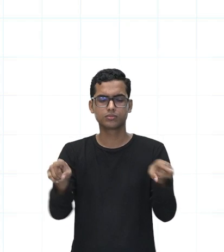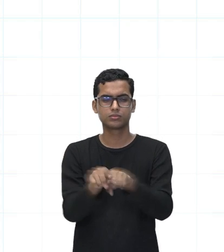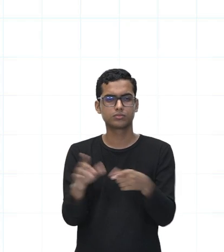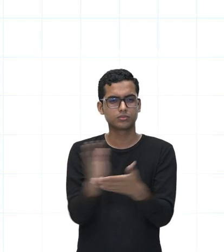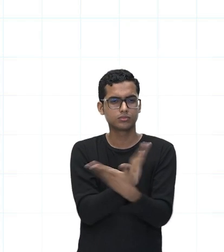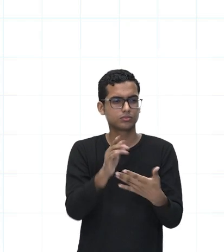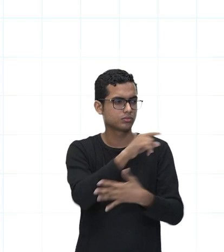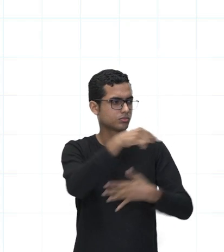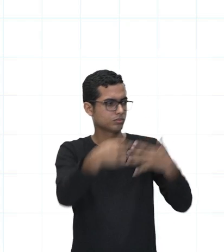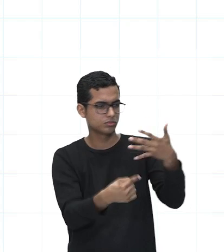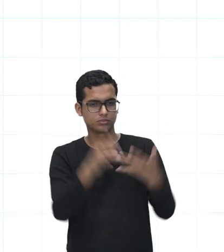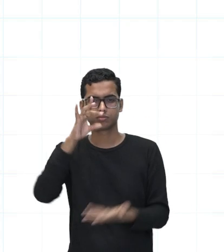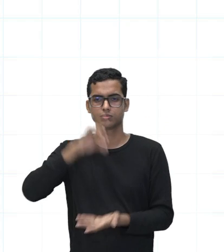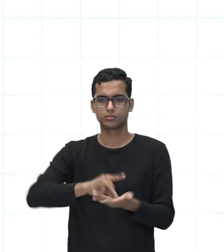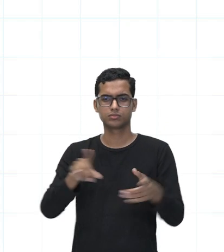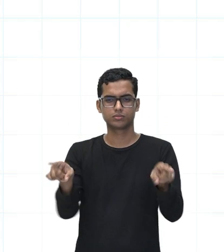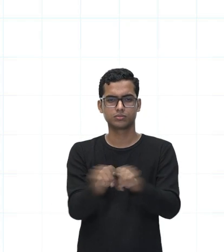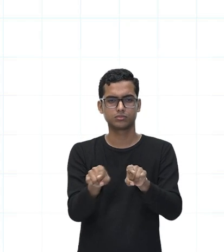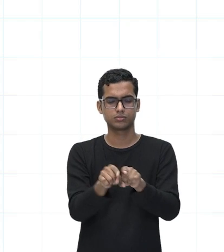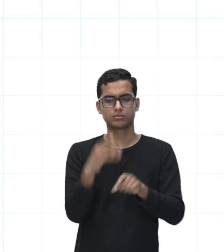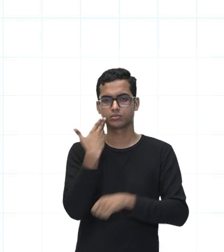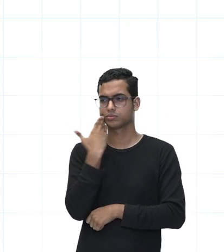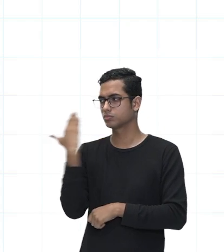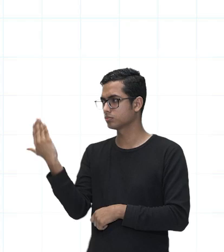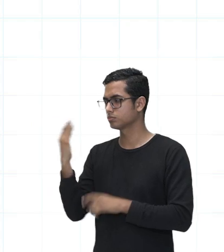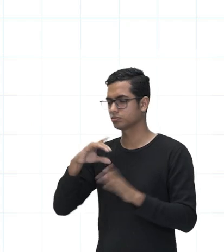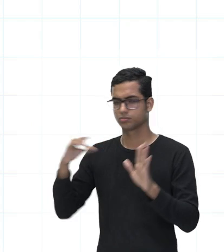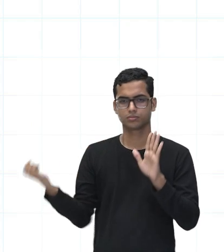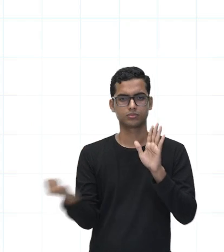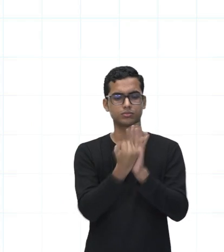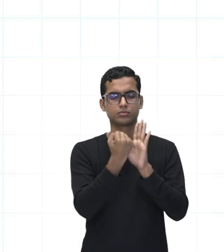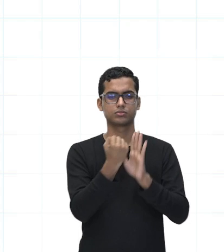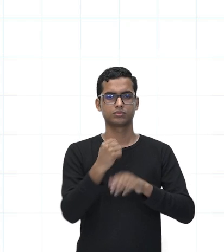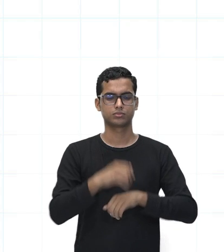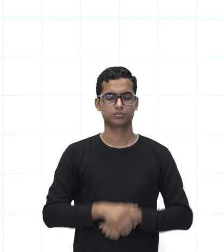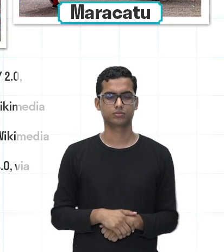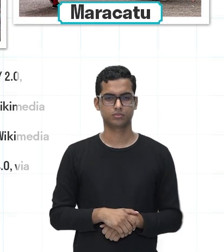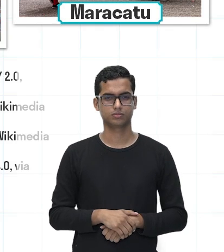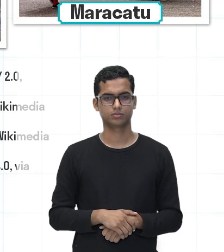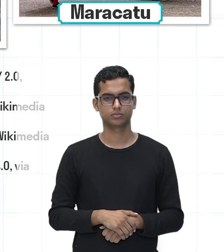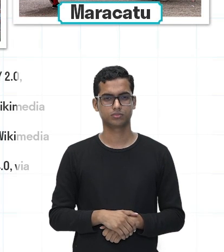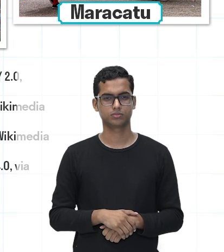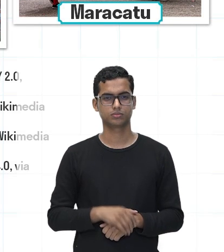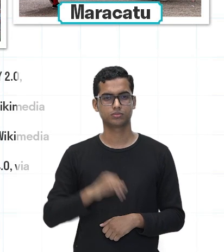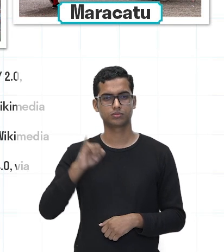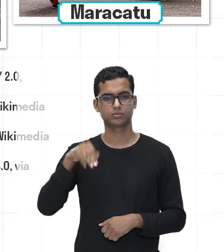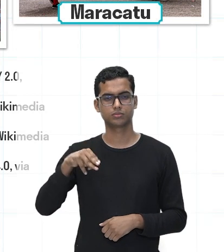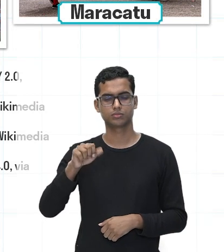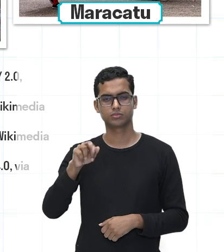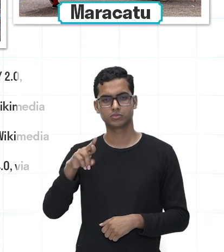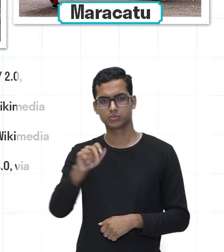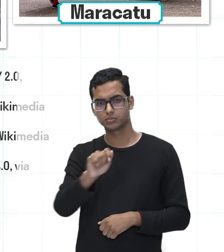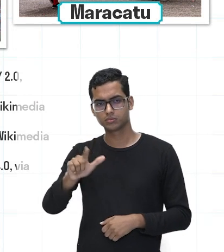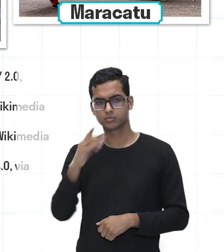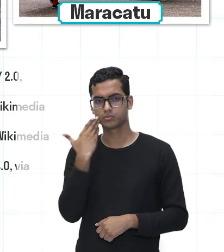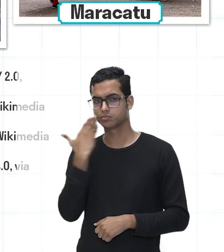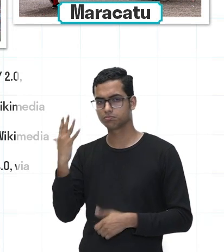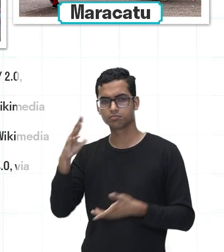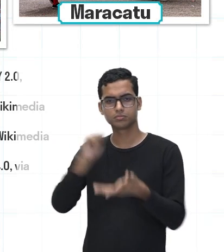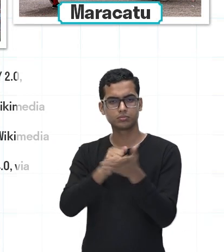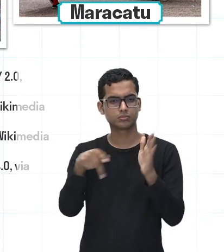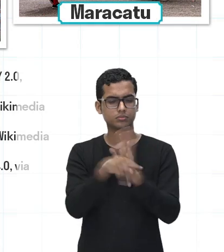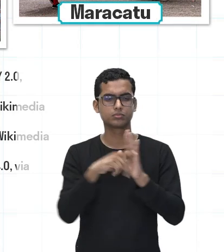bens que foram tombados como patrimônio imaterial do Brasil. São registrados